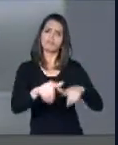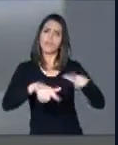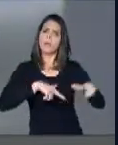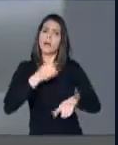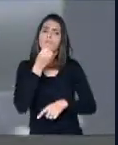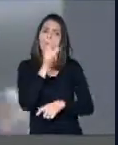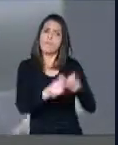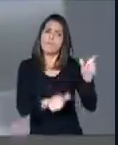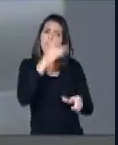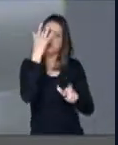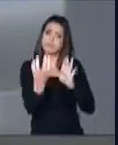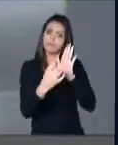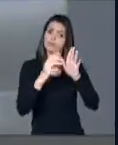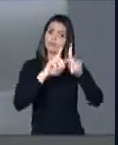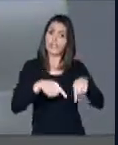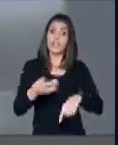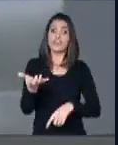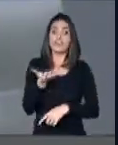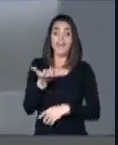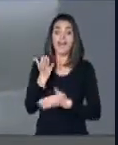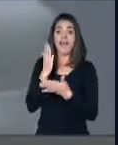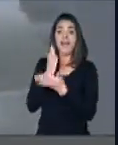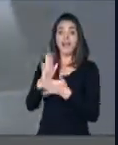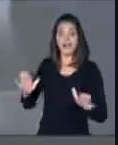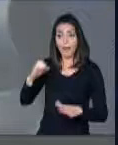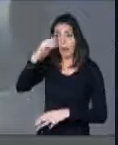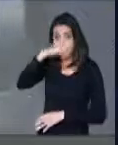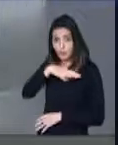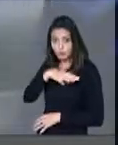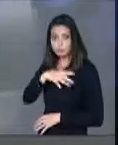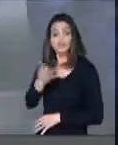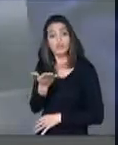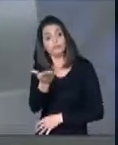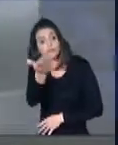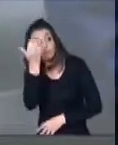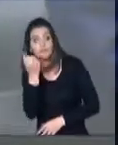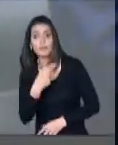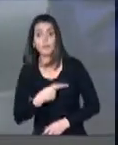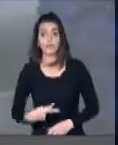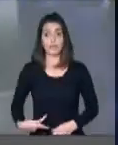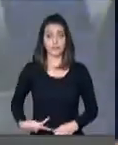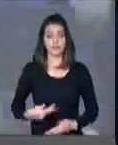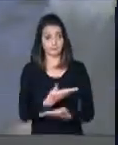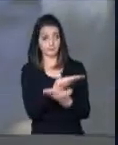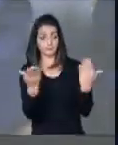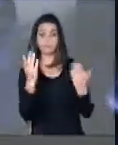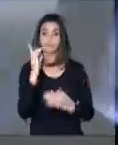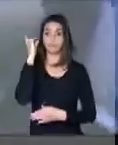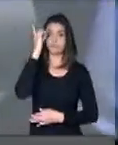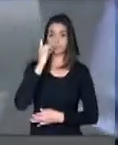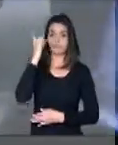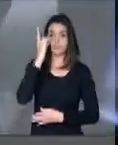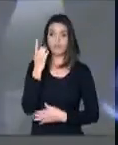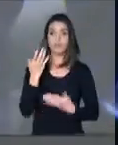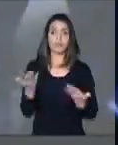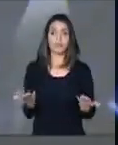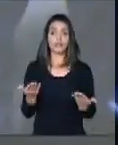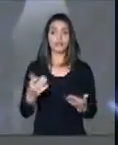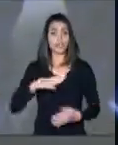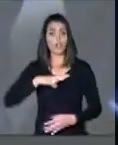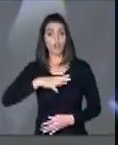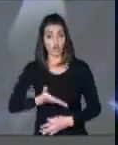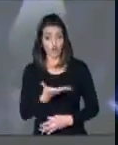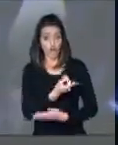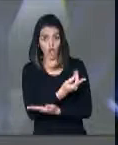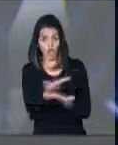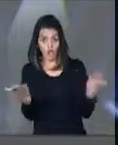gente quer acabar contra o abuso, eu convoco aqui o senhor presidente e todos os outros deputados a terem também a